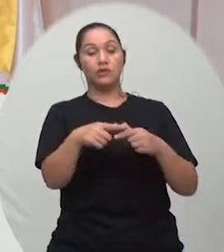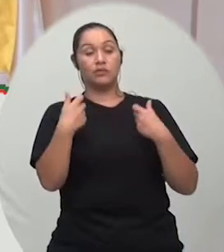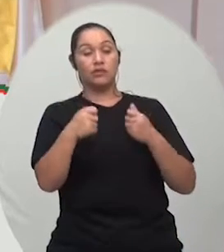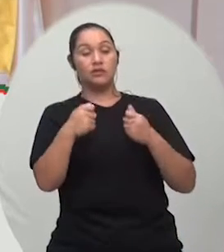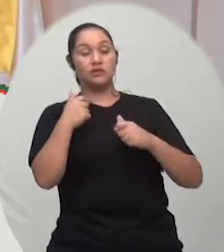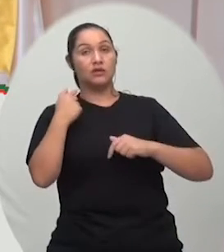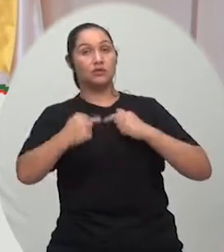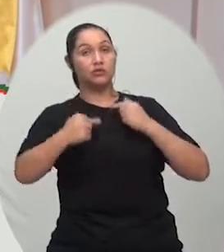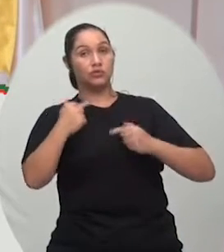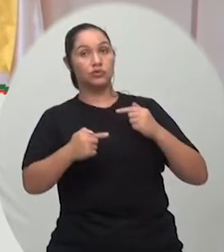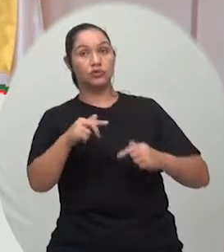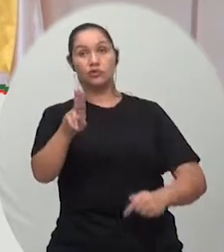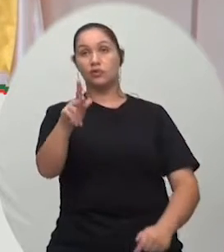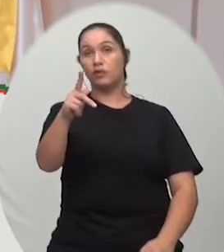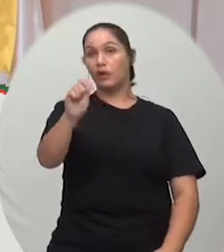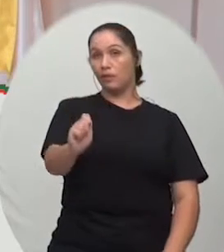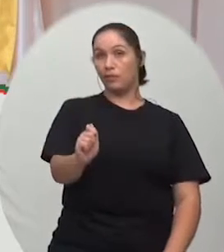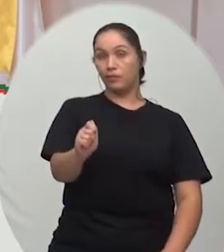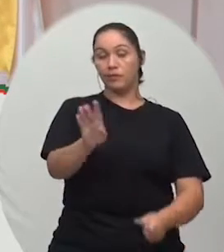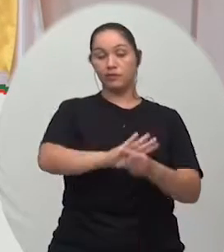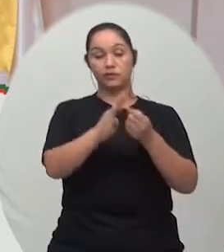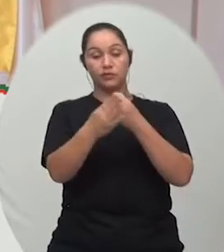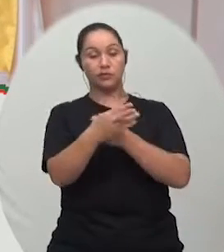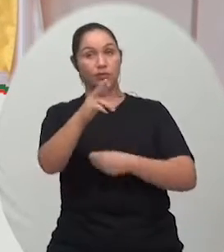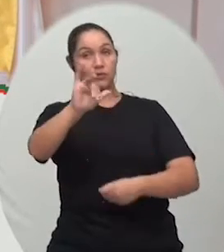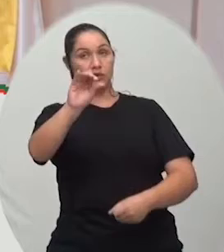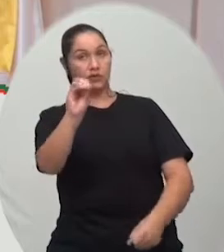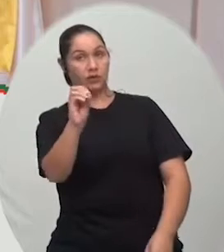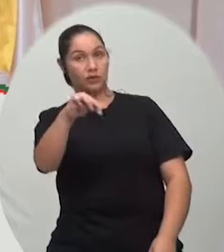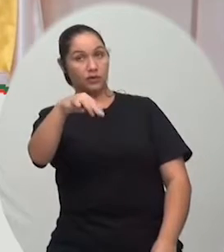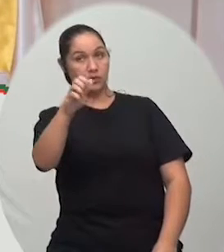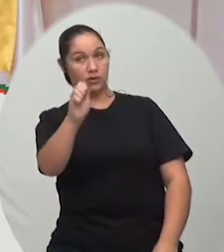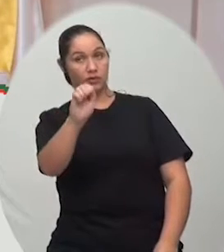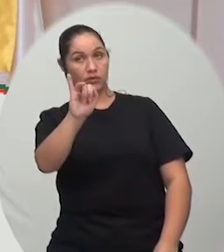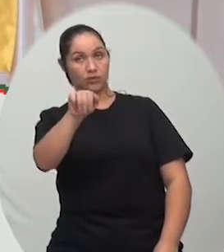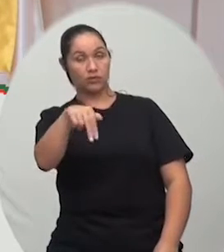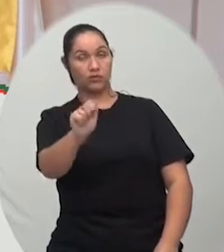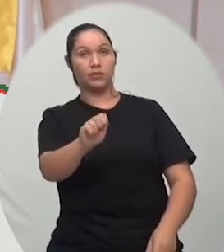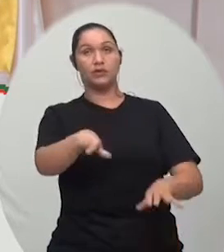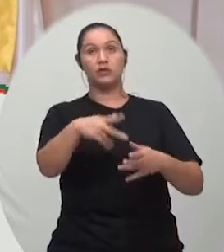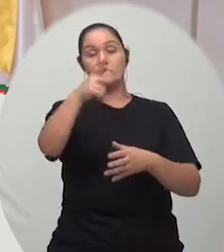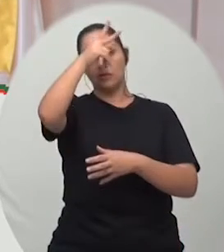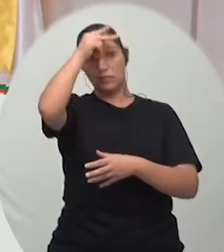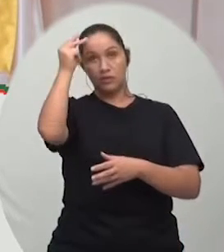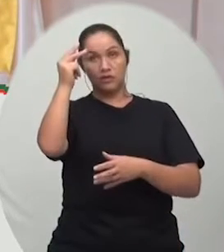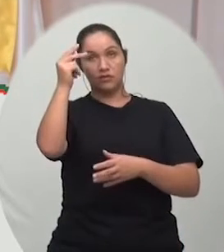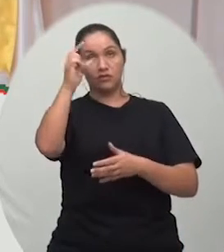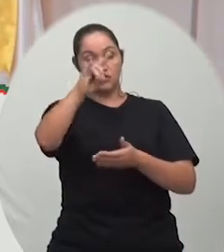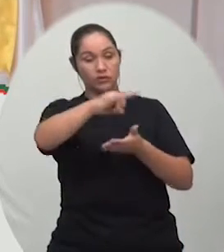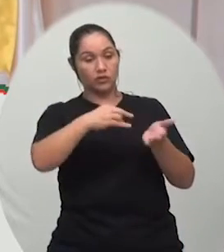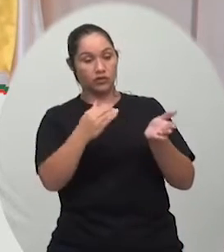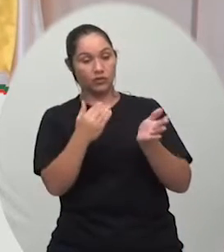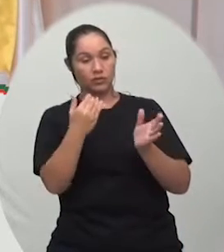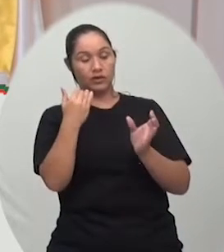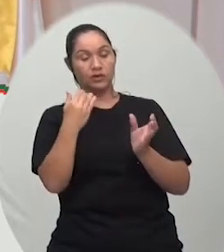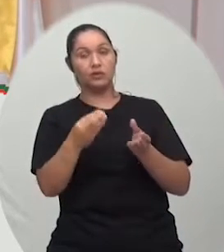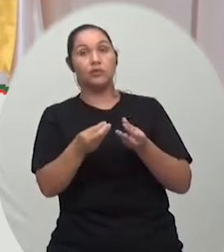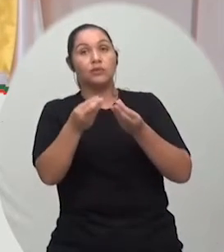do Rio Maina, onde o prefeito levou a solicitação para que o Ministério da Saúde